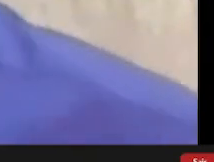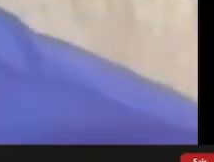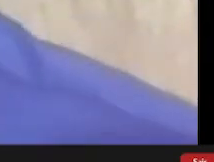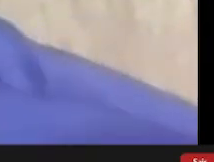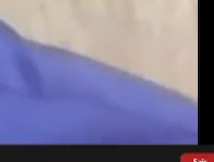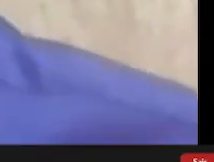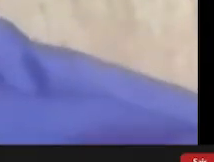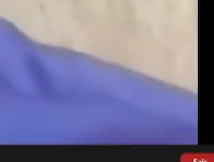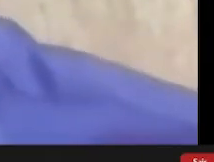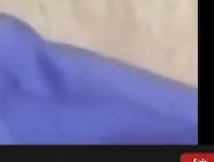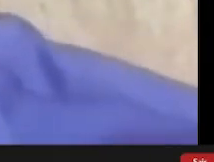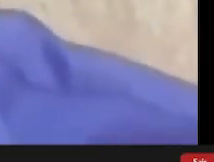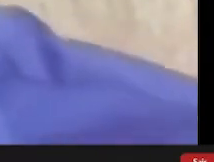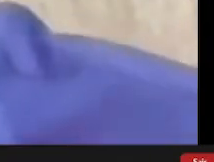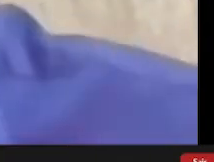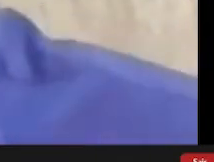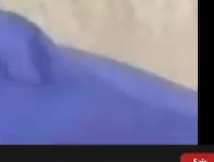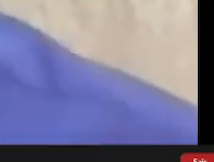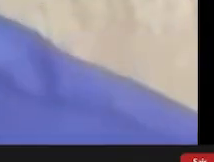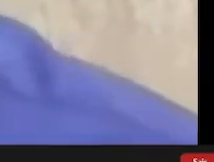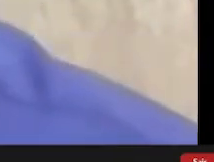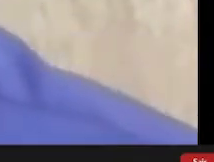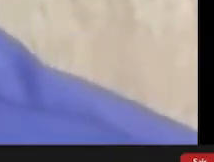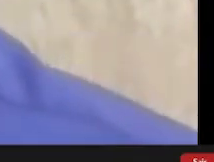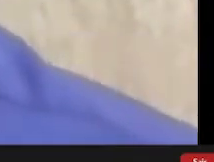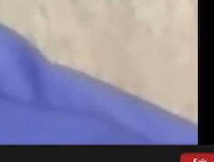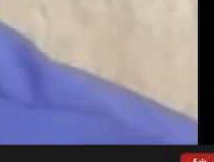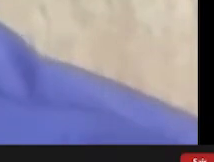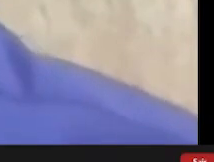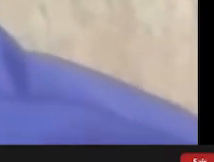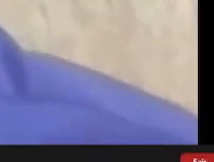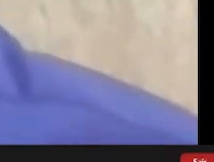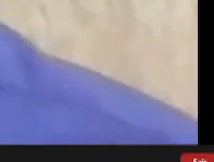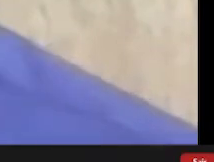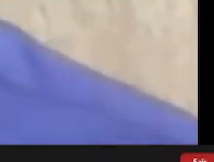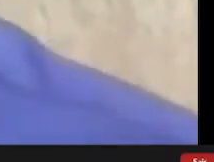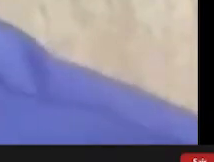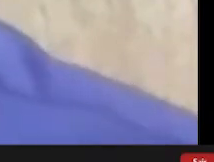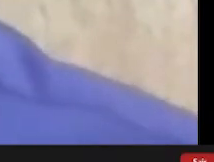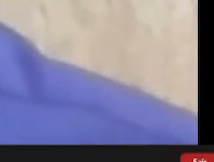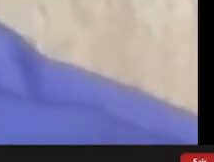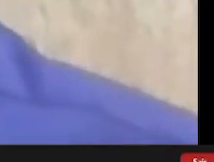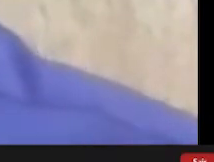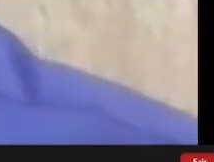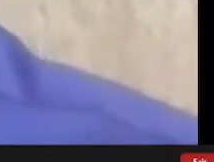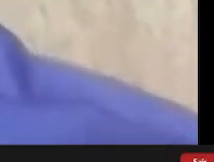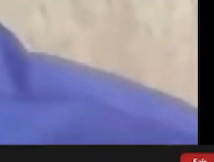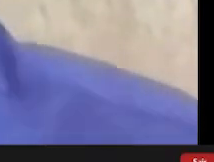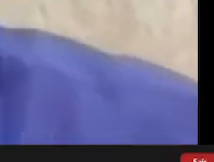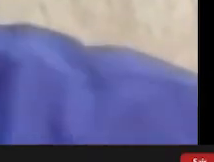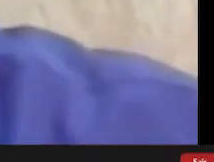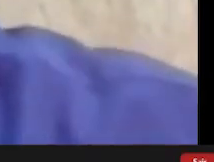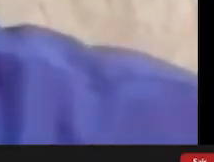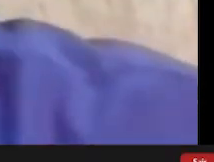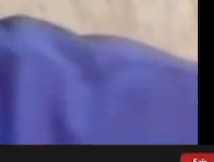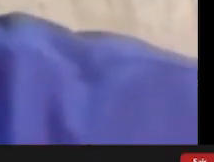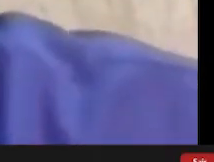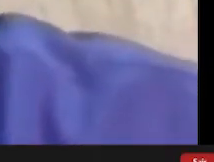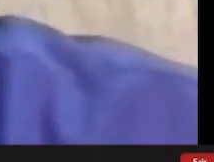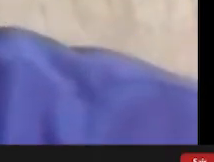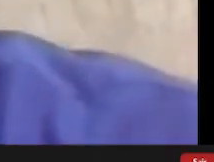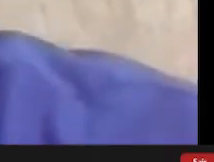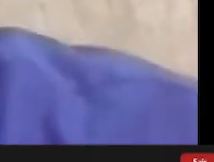receitas que possivelmente virão ao Fundo de Valorização da Comunidade Negra por conta do relacionamento que as